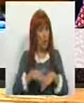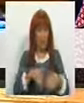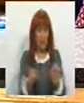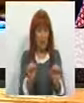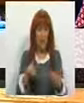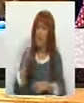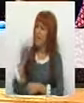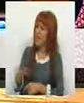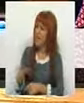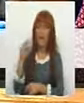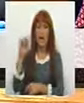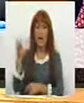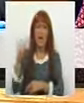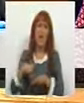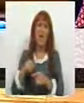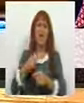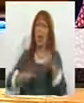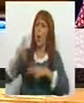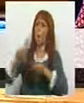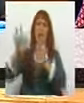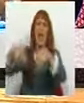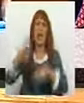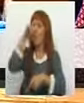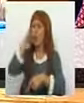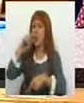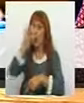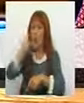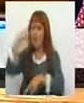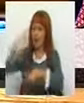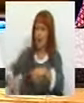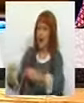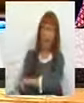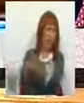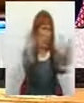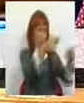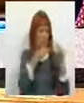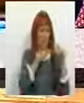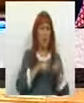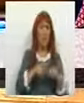dele. No IC35, fazem uma empreitada para acabar no meio do campo e voltar para trás,